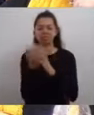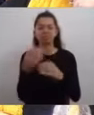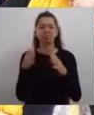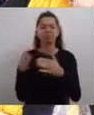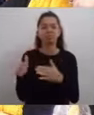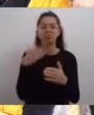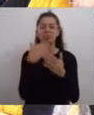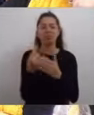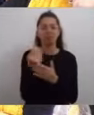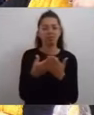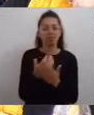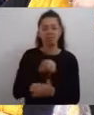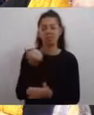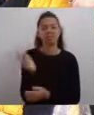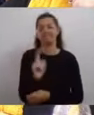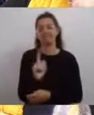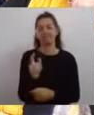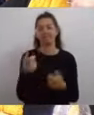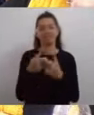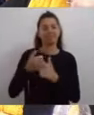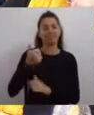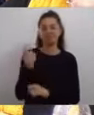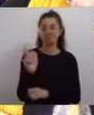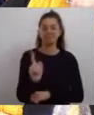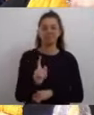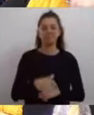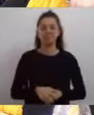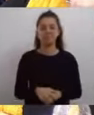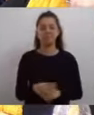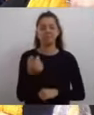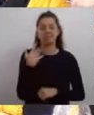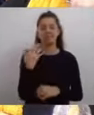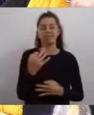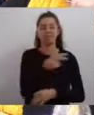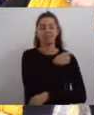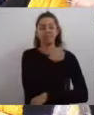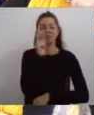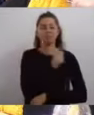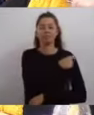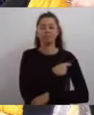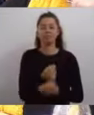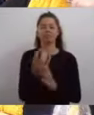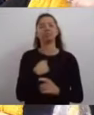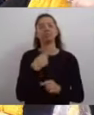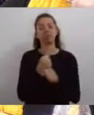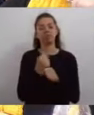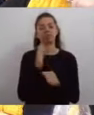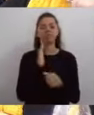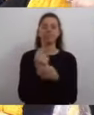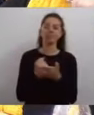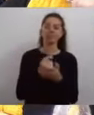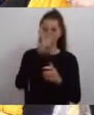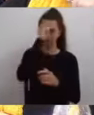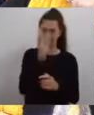eficácia e eficiência. Ainda há pouco ouvimos a senhora vereadora dizer que respeitam muito os funcionários, acrescento eu, quando